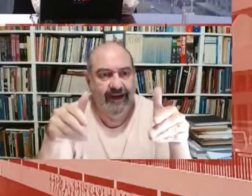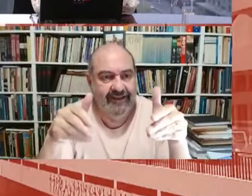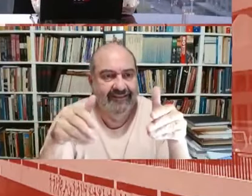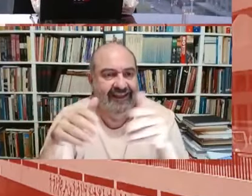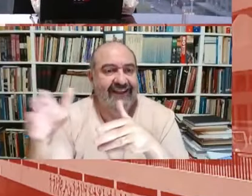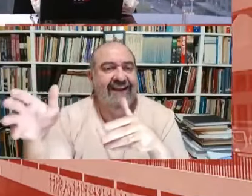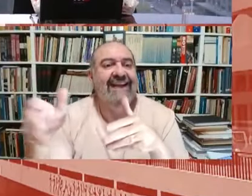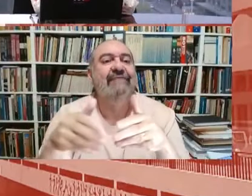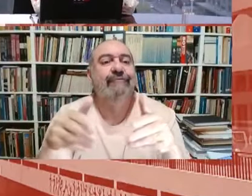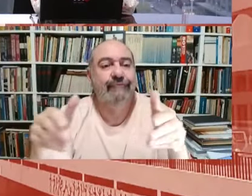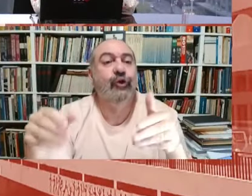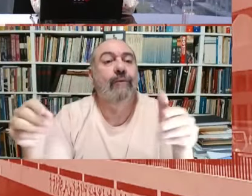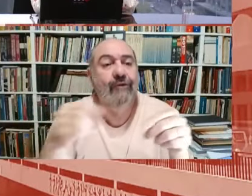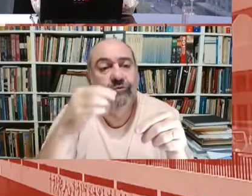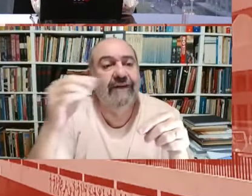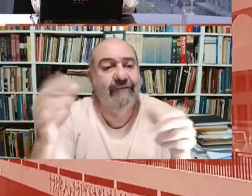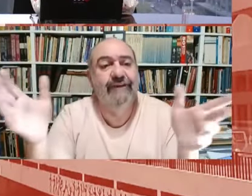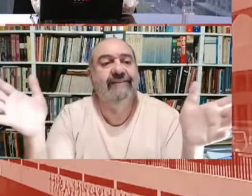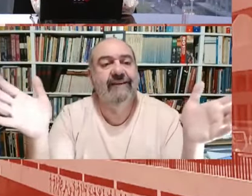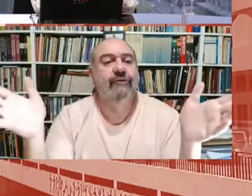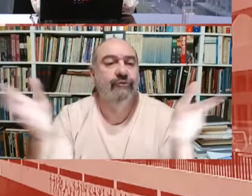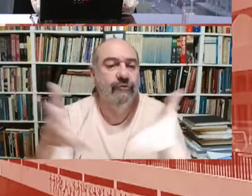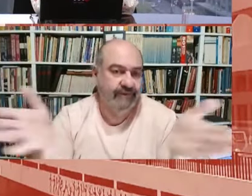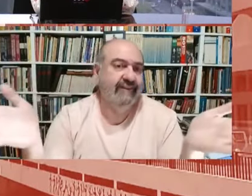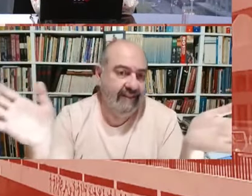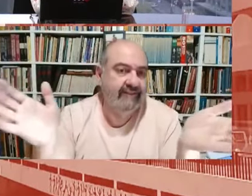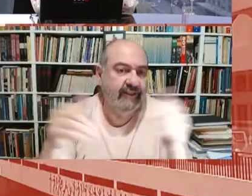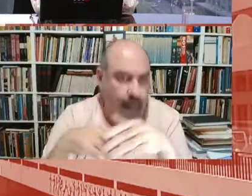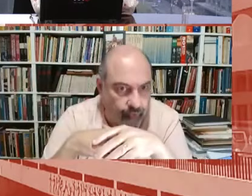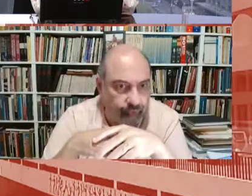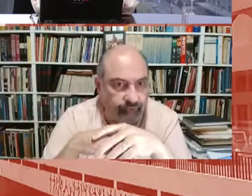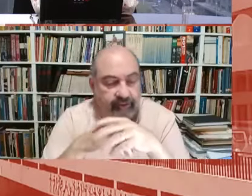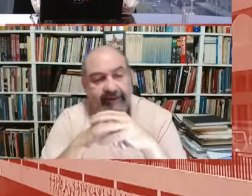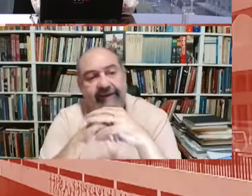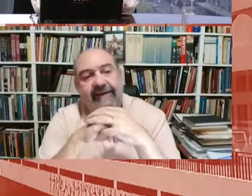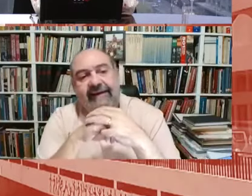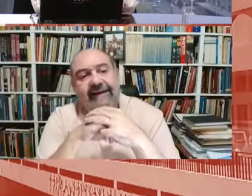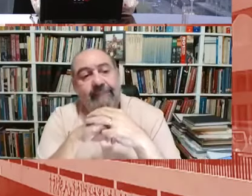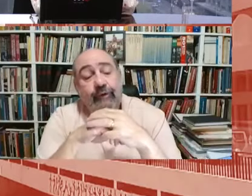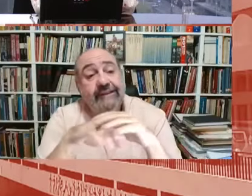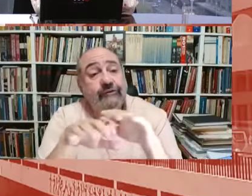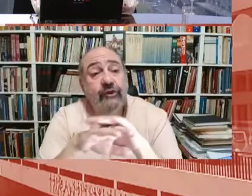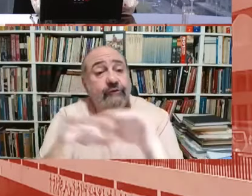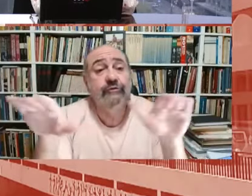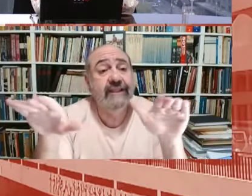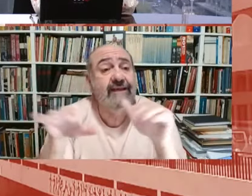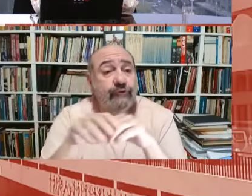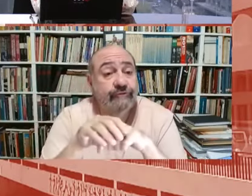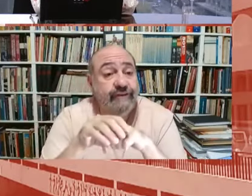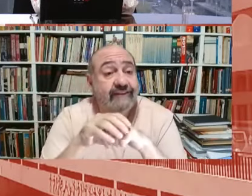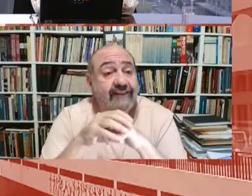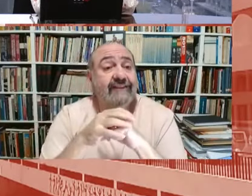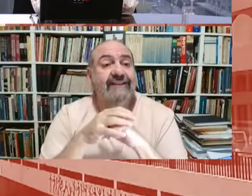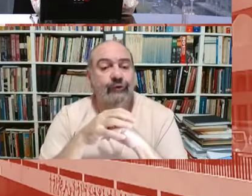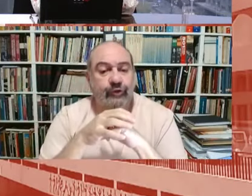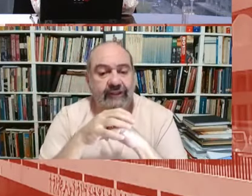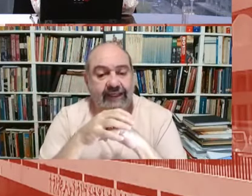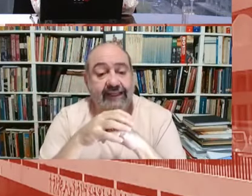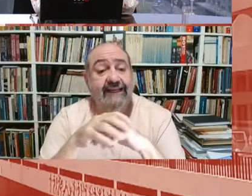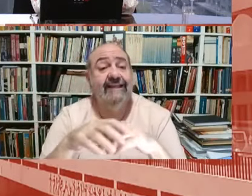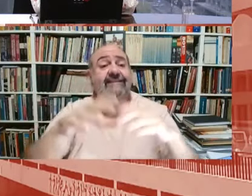estando no país, ele toma um cafezinho com o presidente de turno, né? Portanto, nós não temos